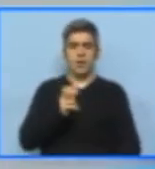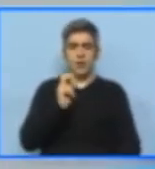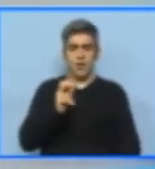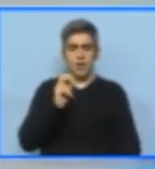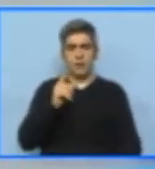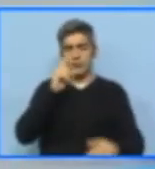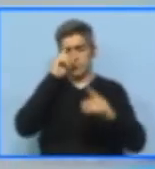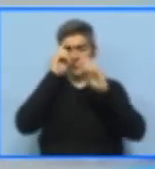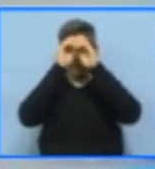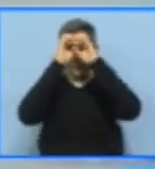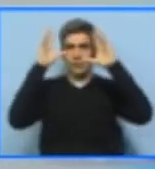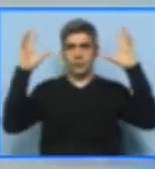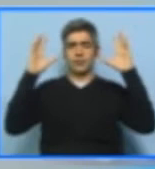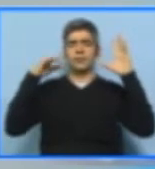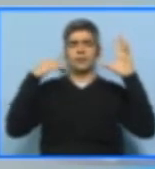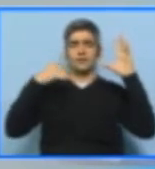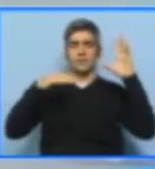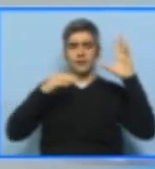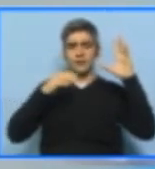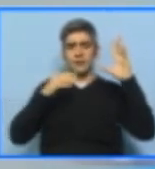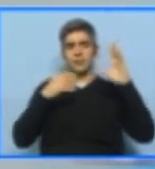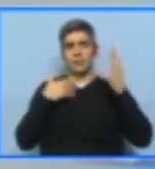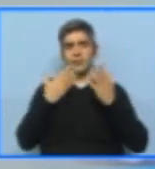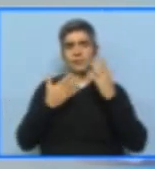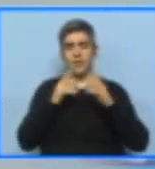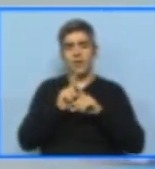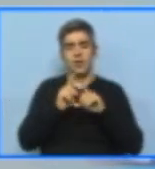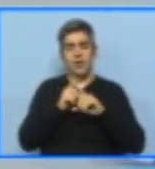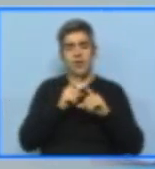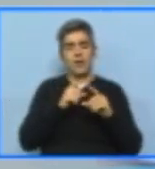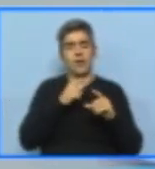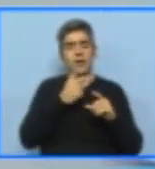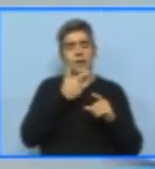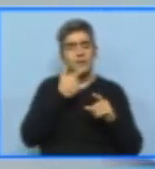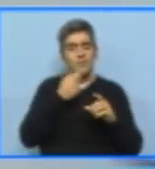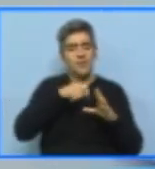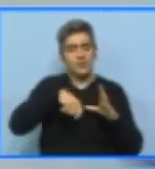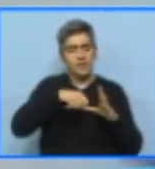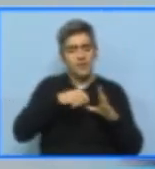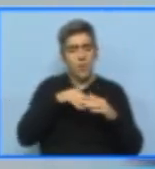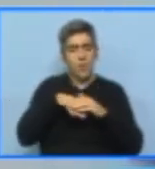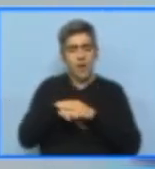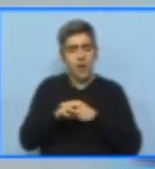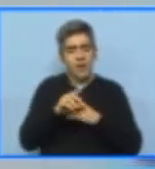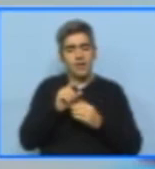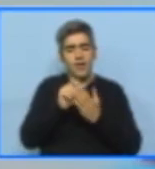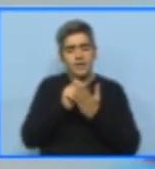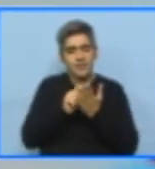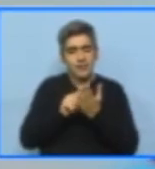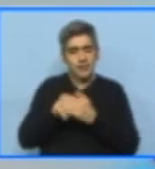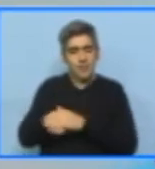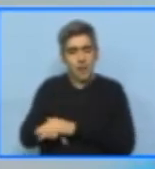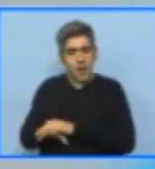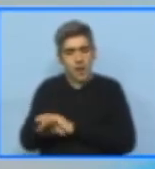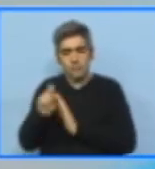imagino assim... Passo a comparação, aquelas pastelarias que guardam uma receita lá no cofre. Imagino que esta seja uma receita